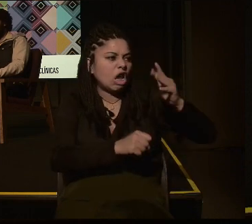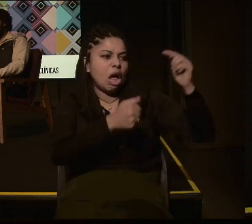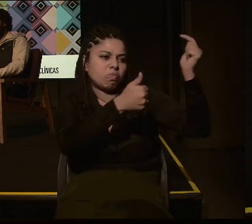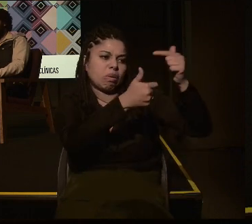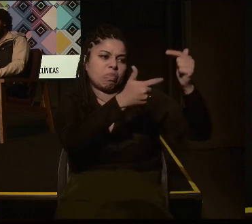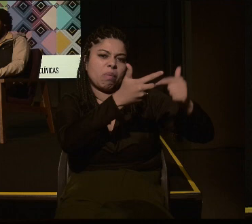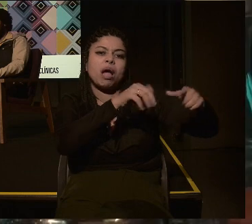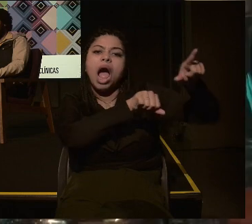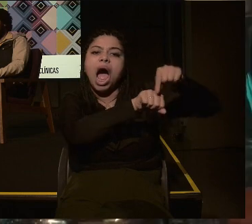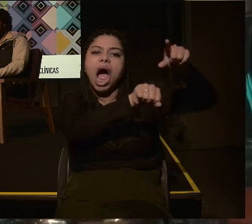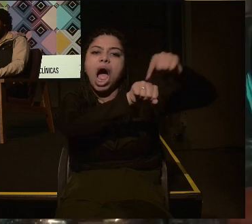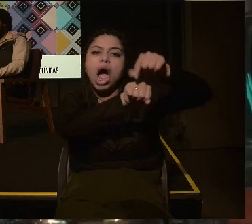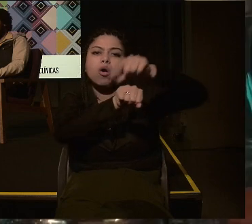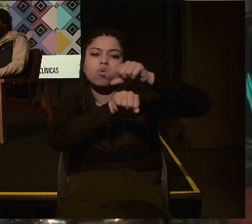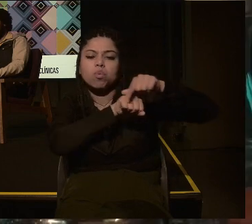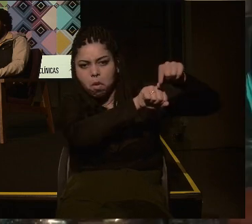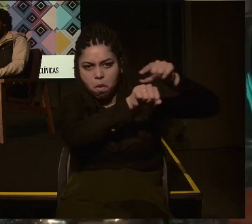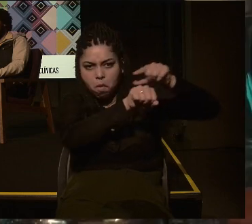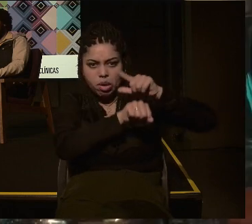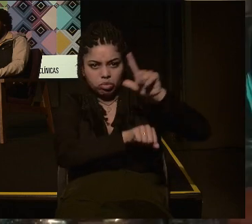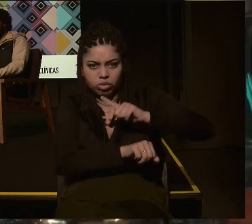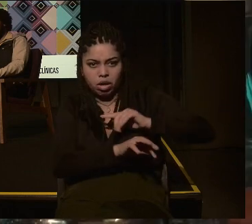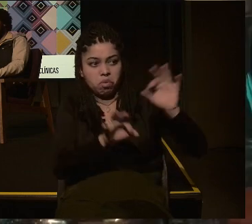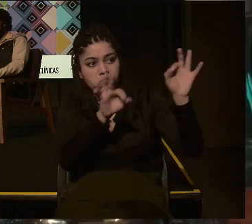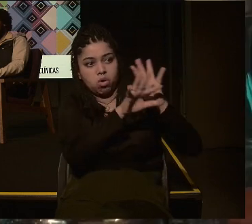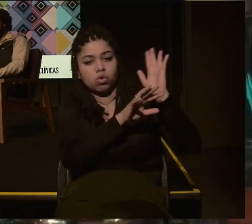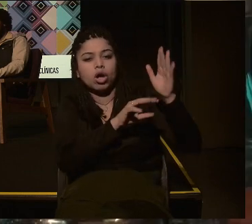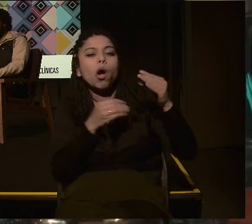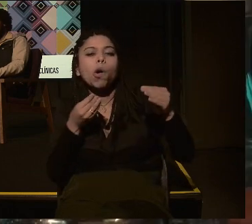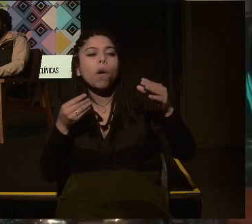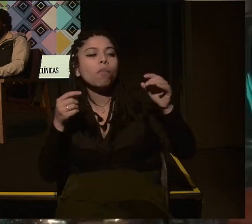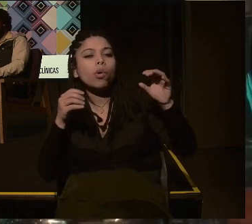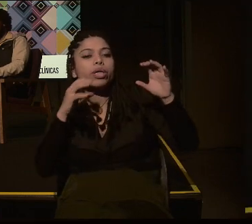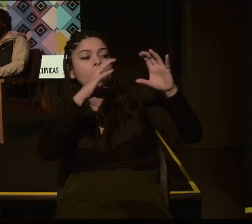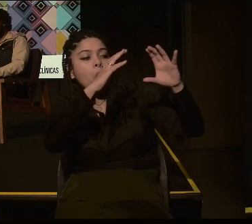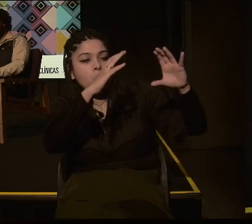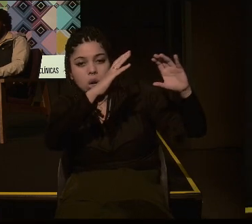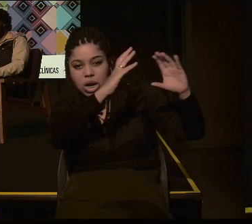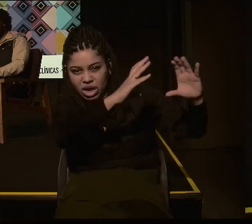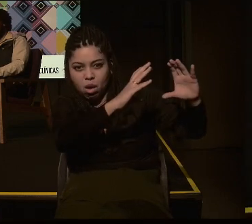também, falando sobre dispositivos, trazendo o Foucault.